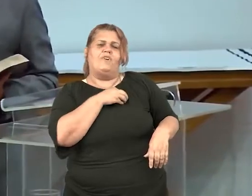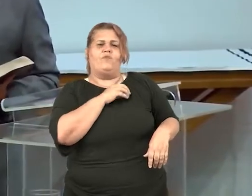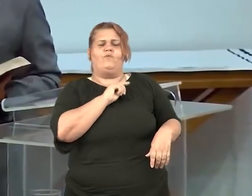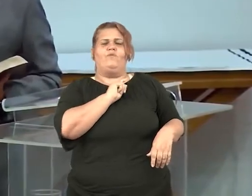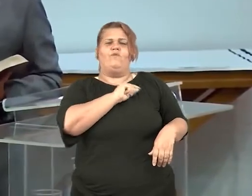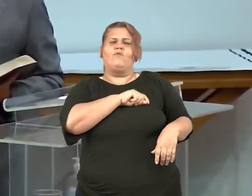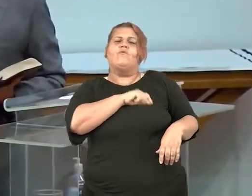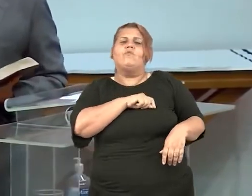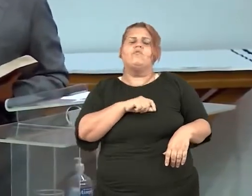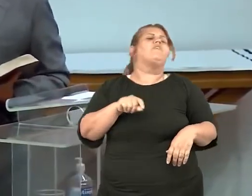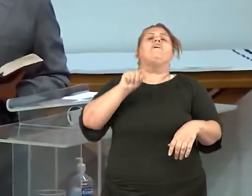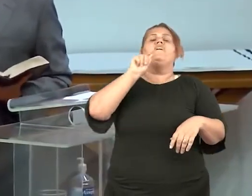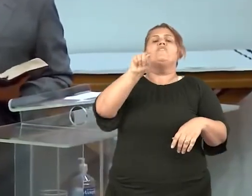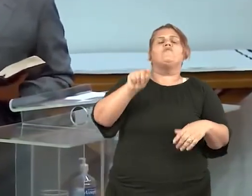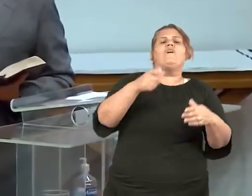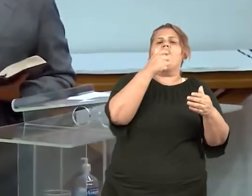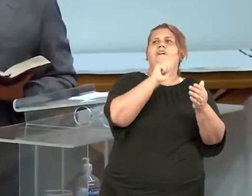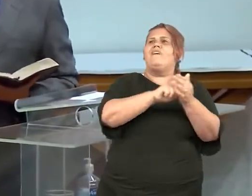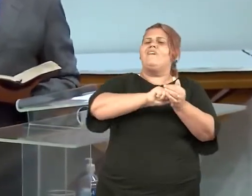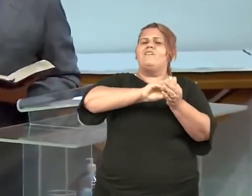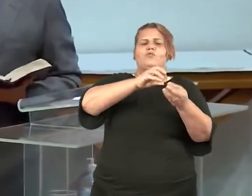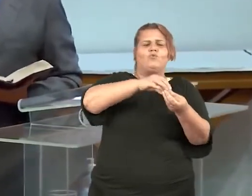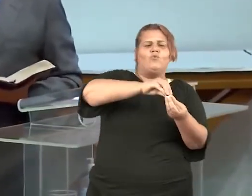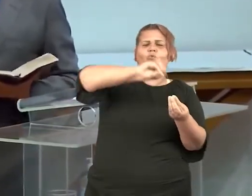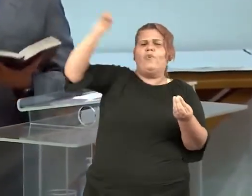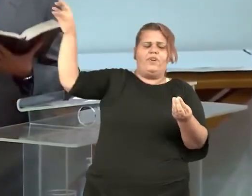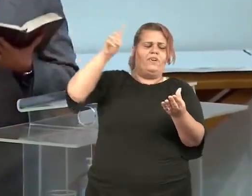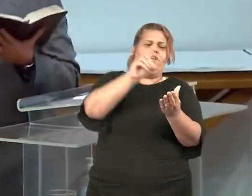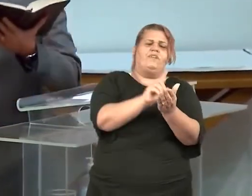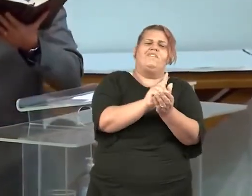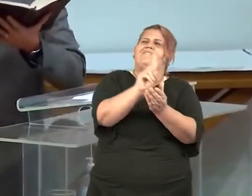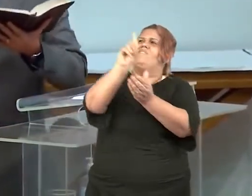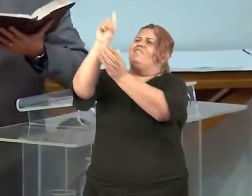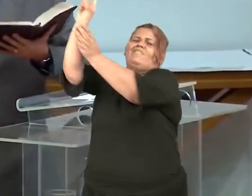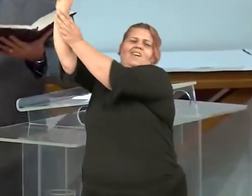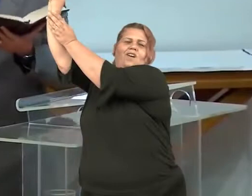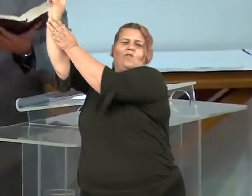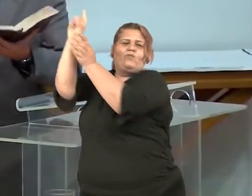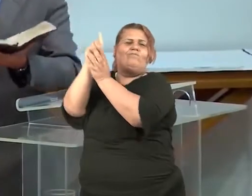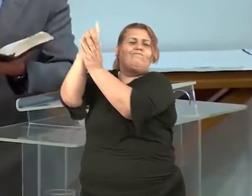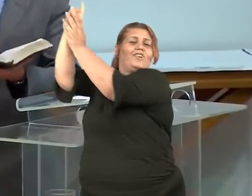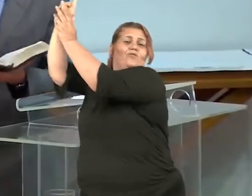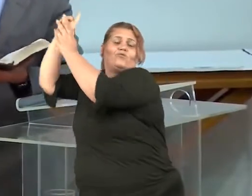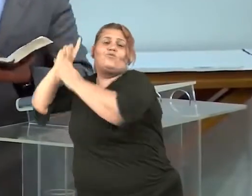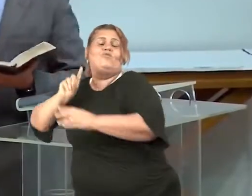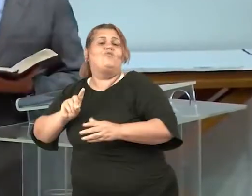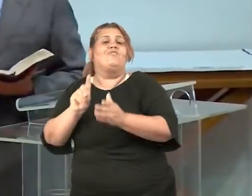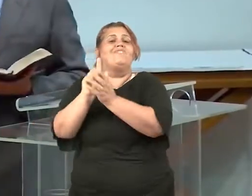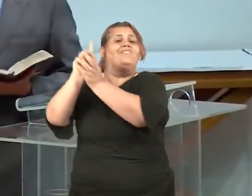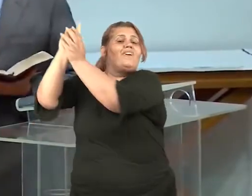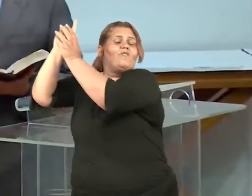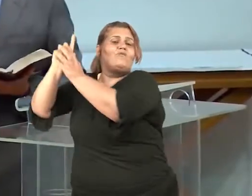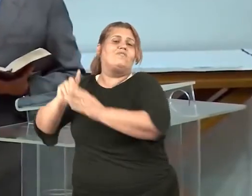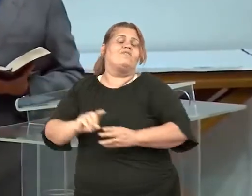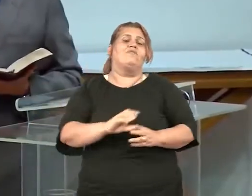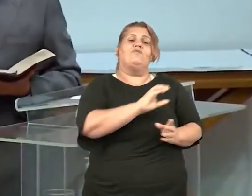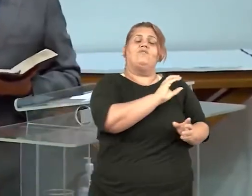pauta, da sua agenda, da sua vida, da sua família, das suas decisões. Isso é contrário ao